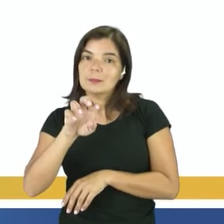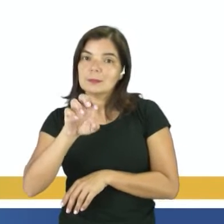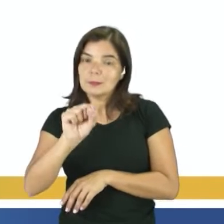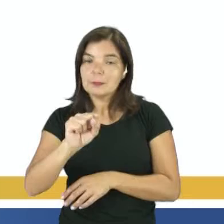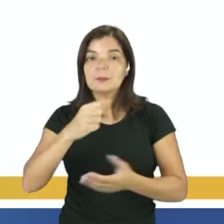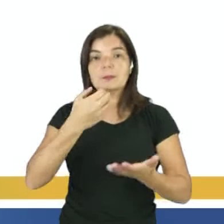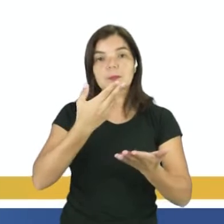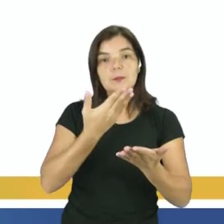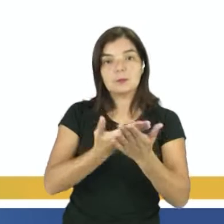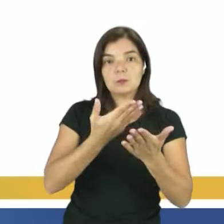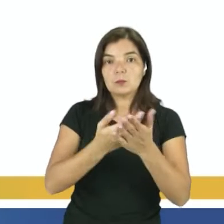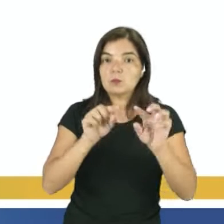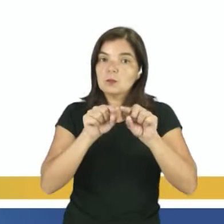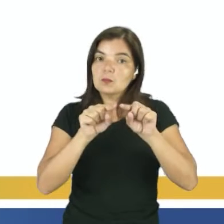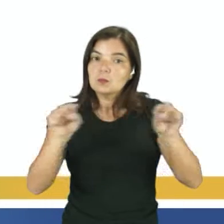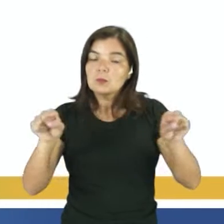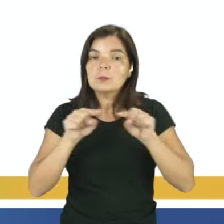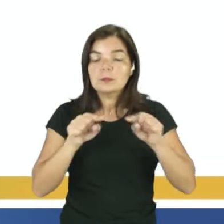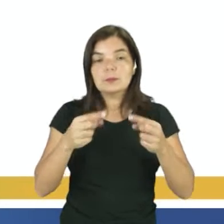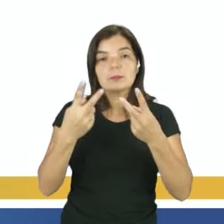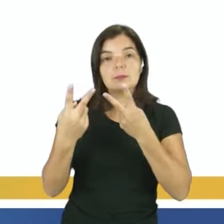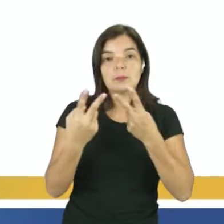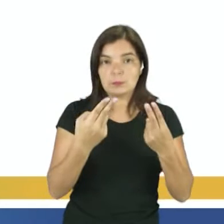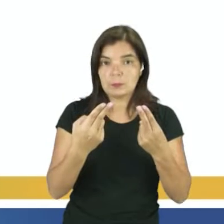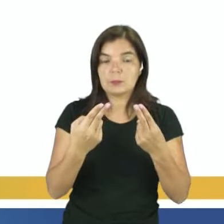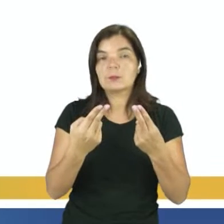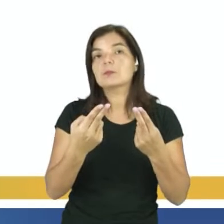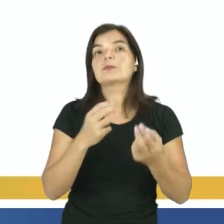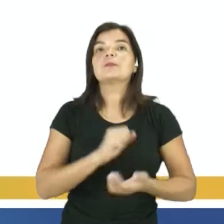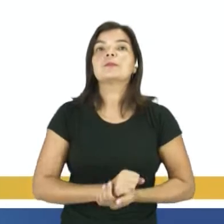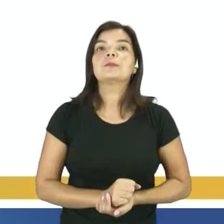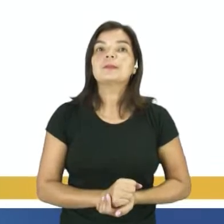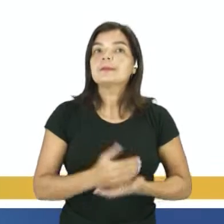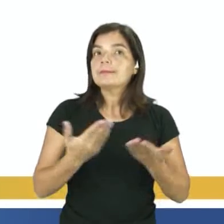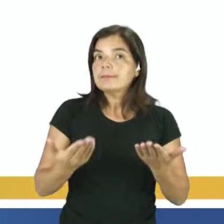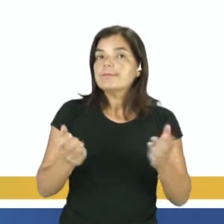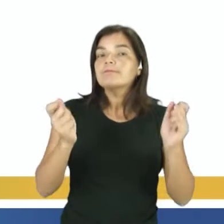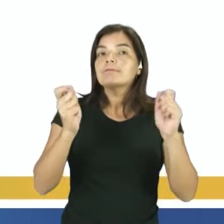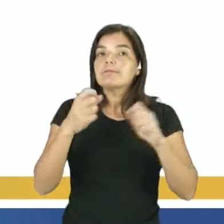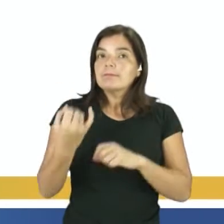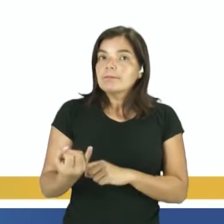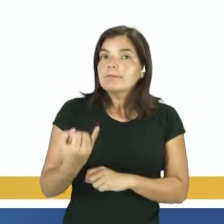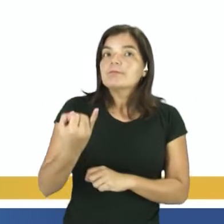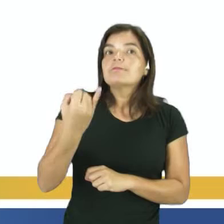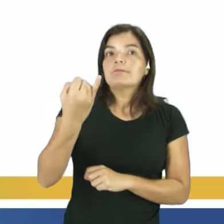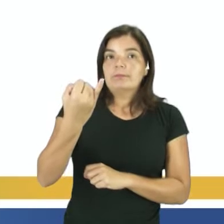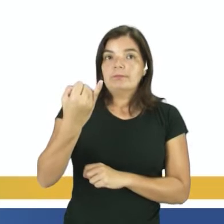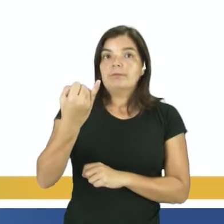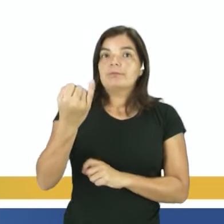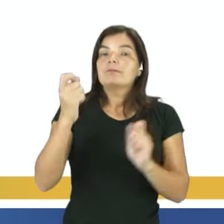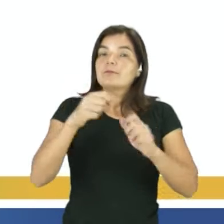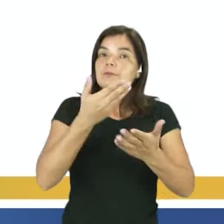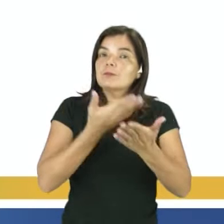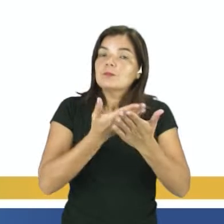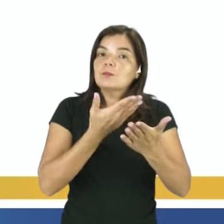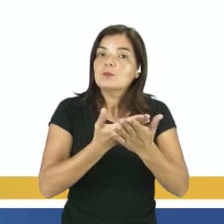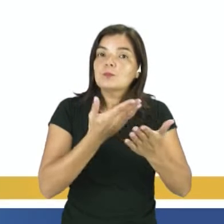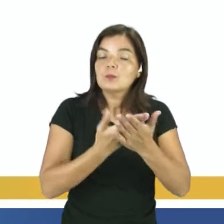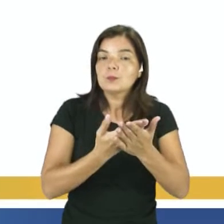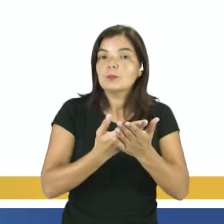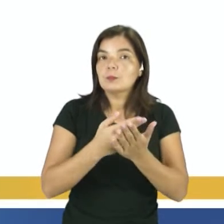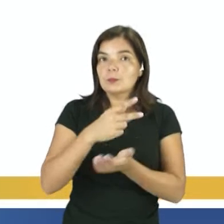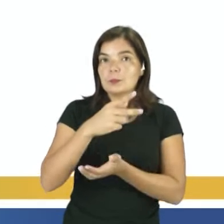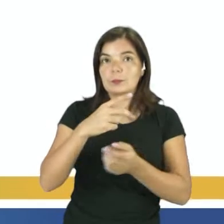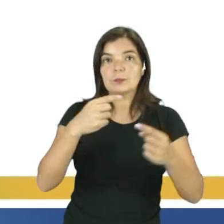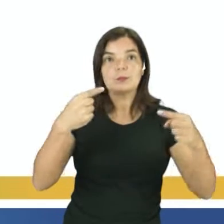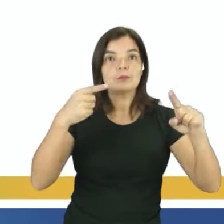trabalho com retas de um mesmo plano, eu falo que são retas coplanares. Assim, um ponto fundamental é que só